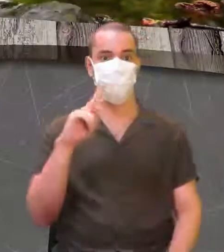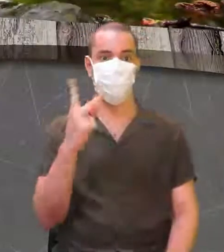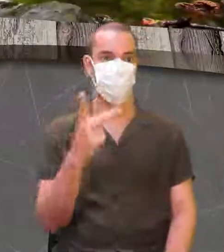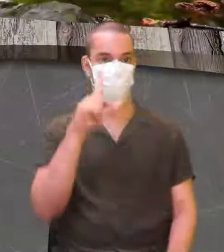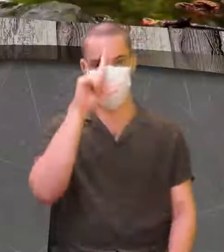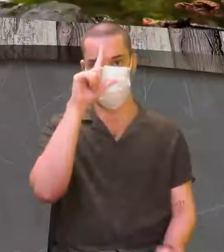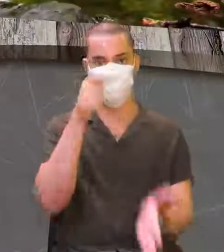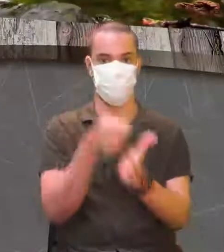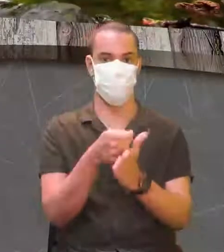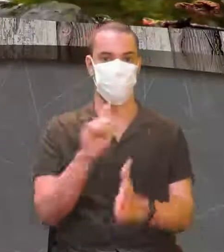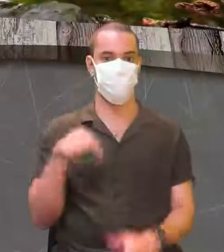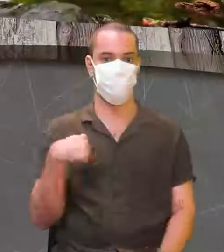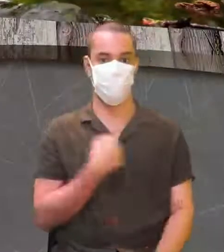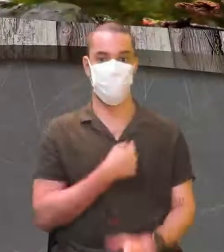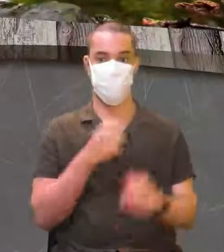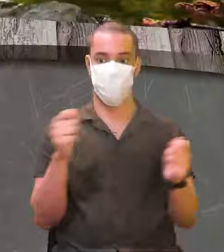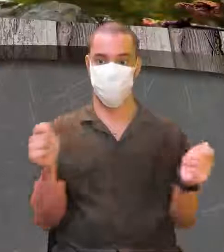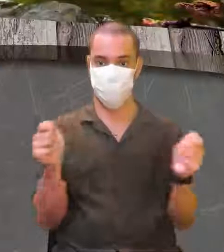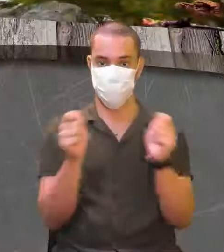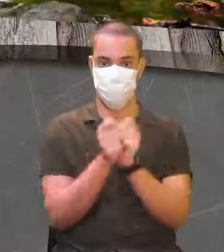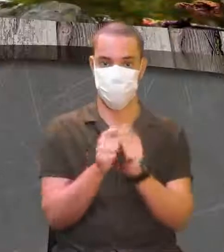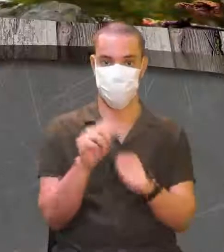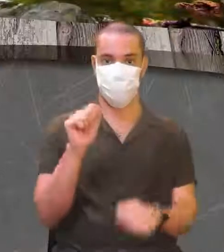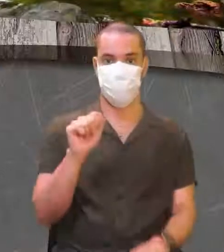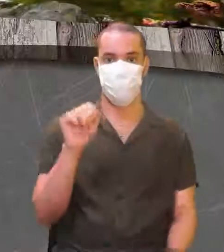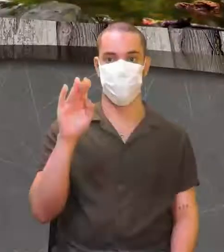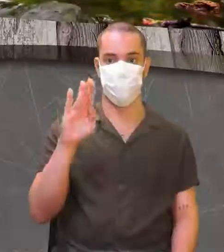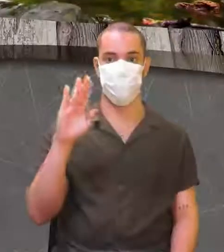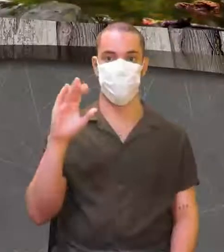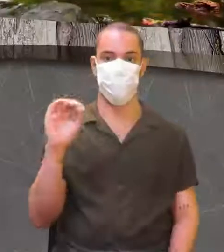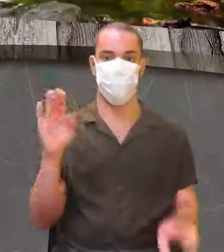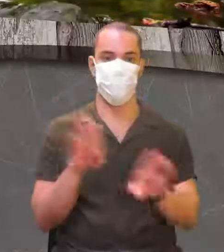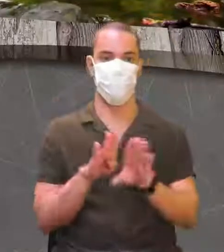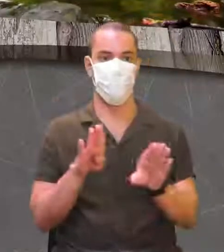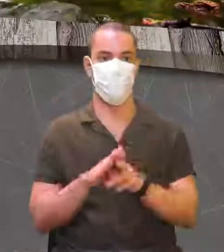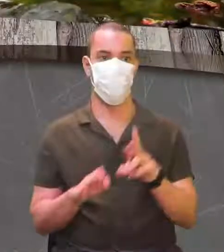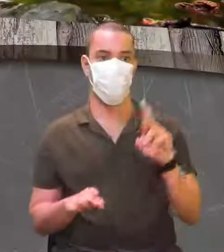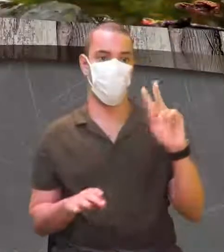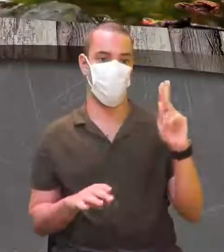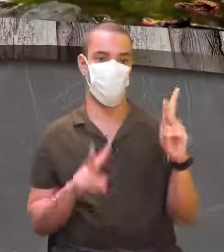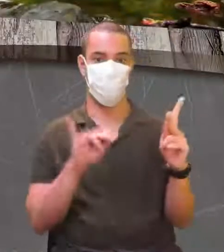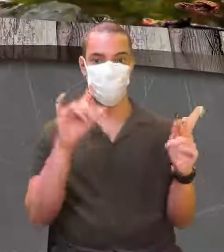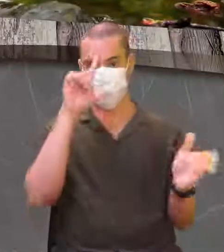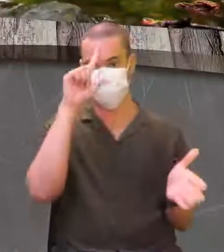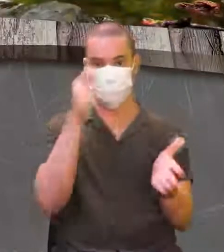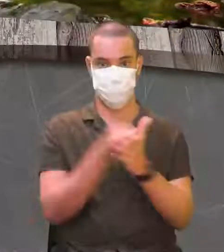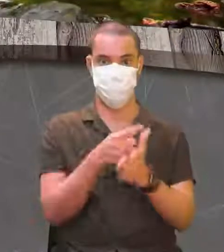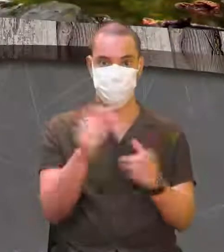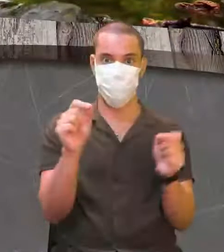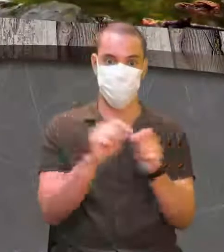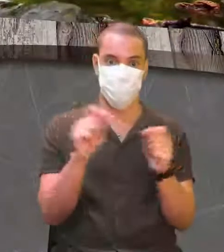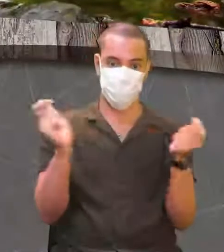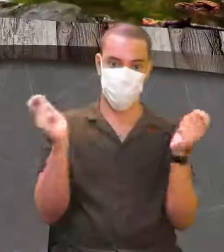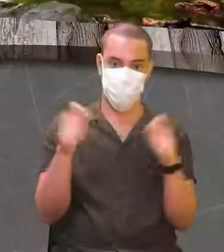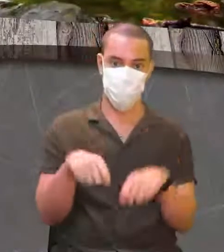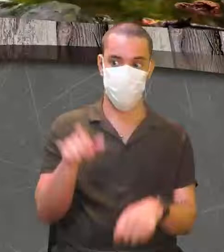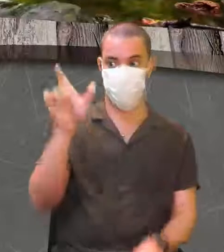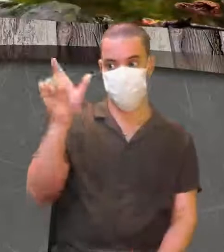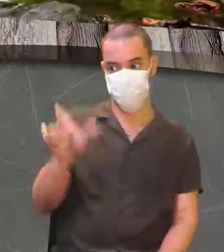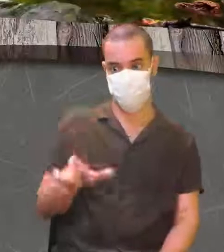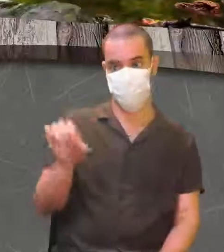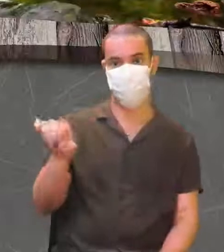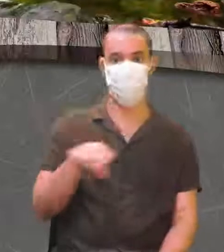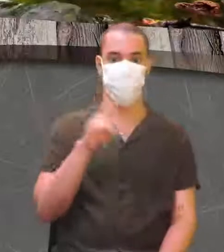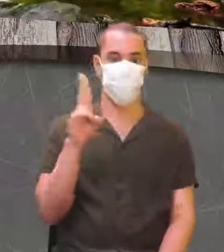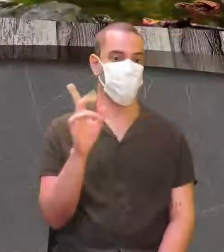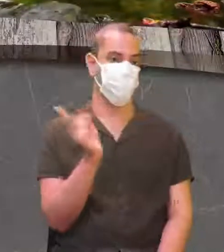muito determinante para isso. Juntos, né? Tanto a ABO quanto o RH é que vão determinar se você vai poder fazer essa doação para esse indivíduo